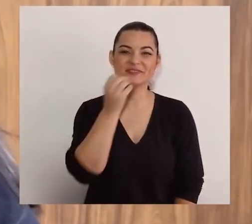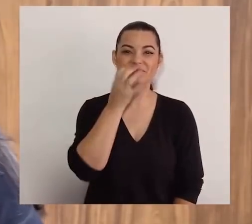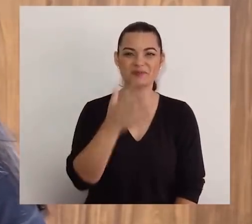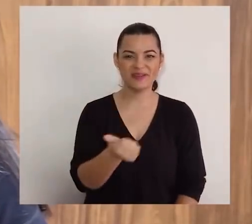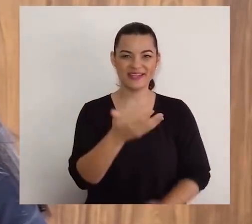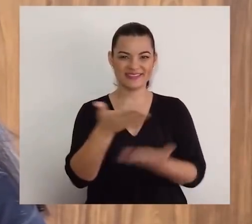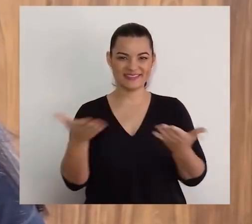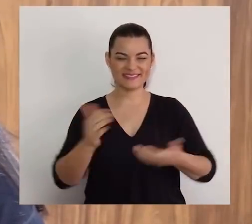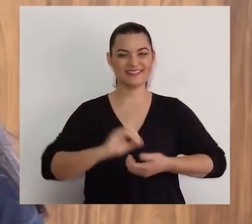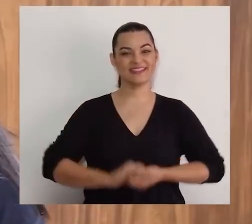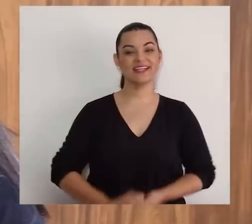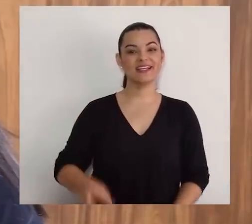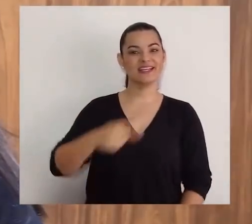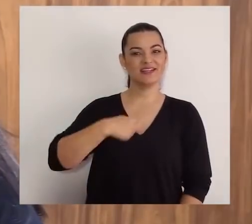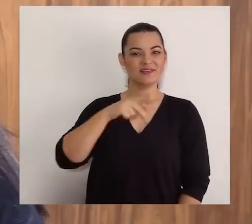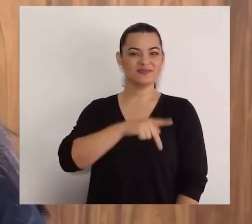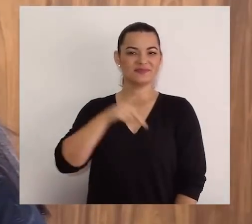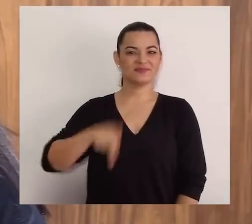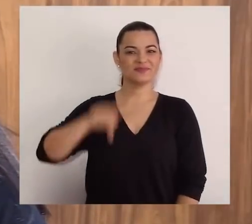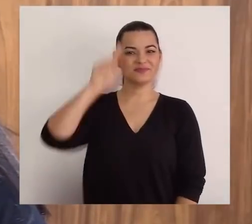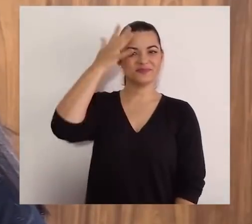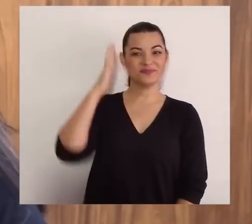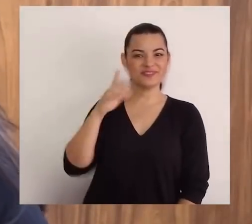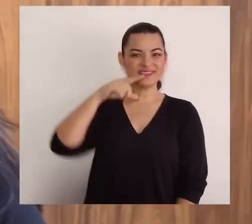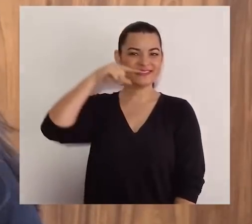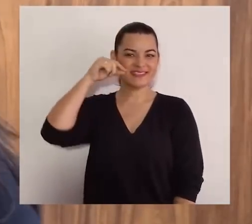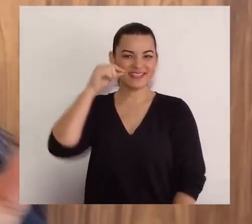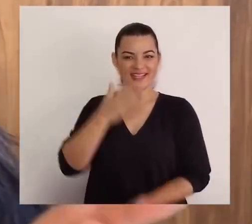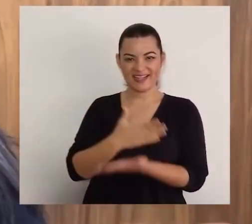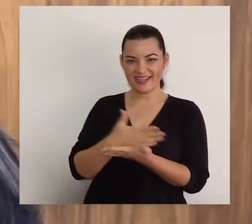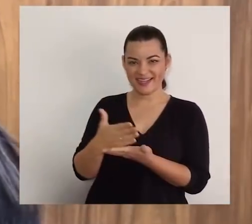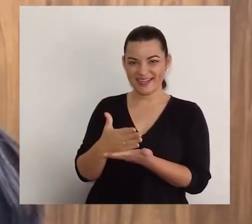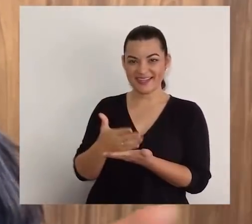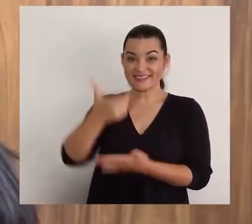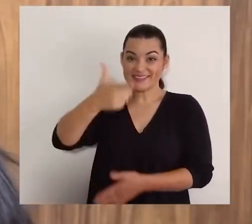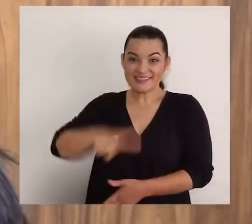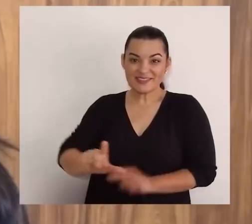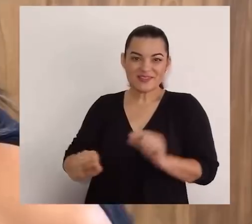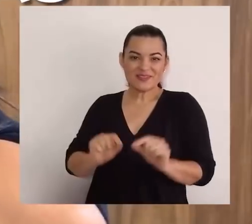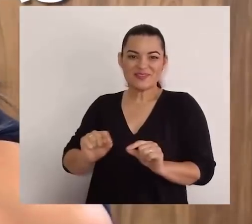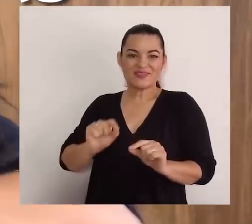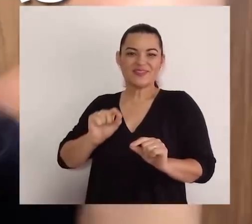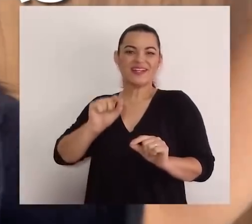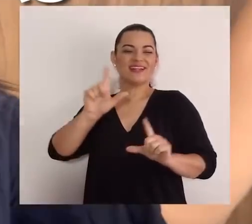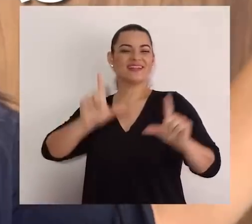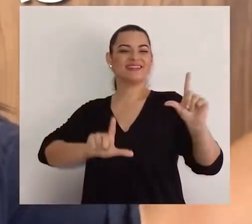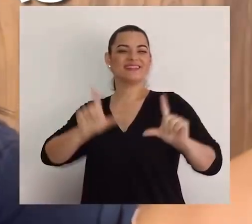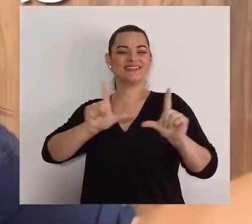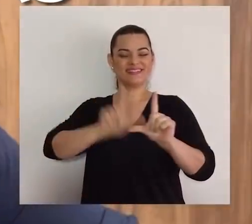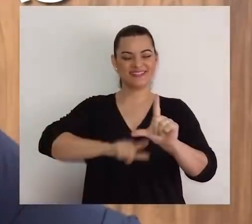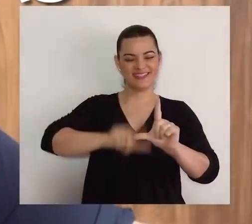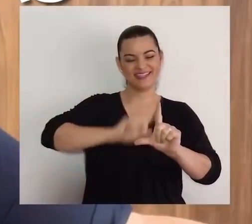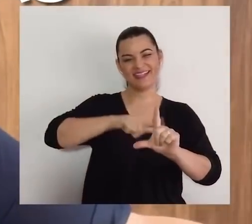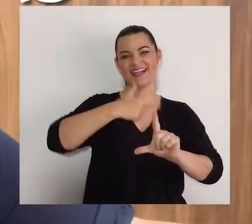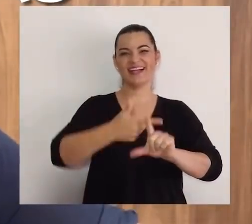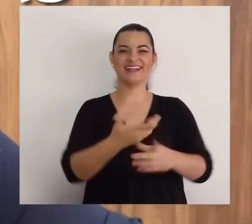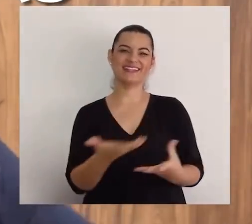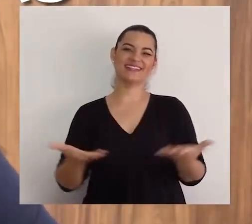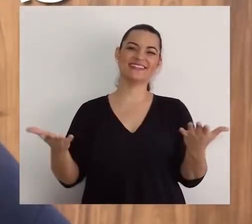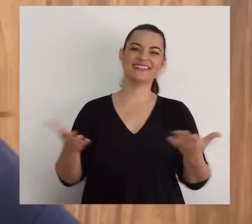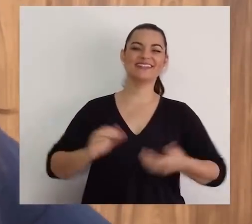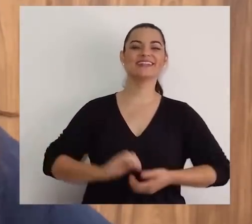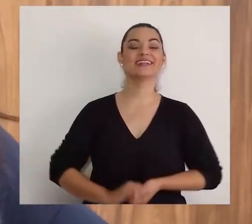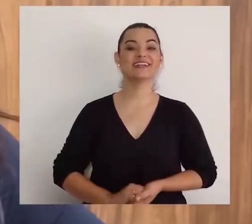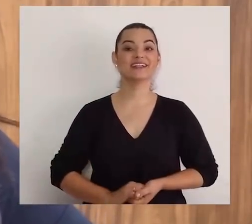crianças, tudo bem com vocês? Eu sou a professora Thalita e está começando mais um programa Além das